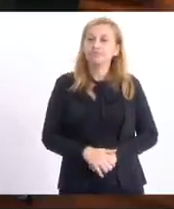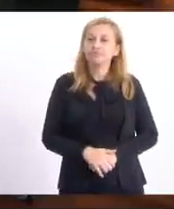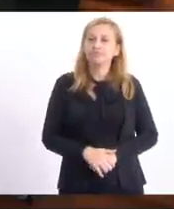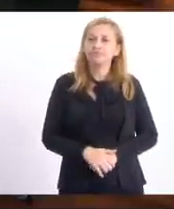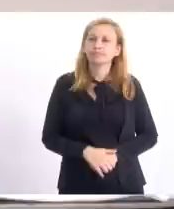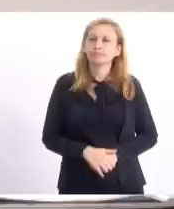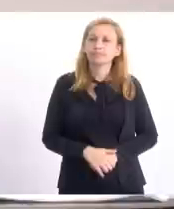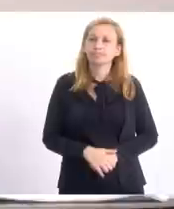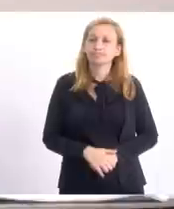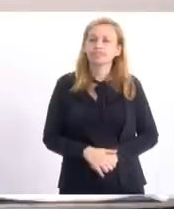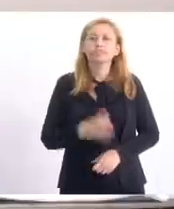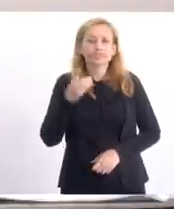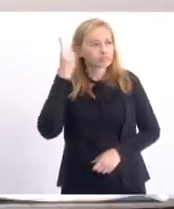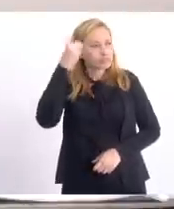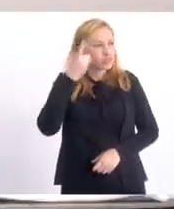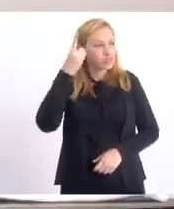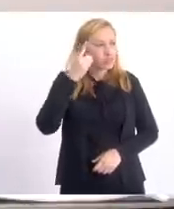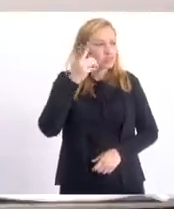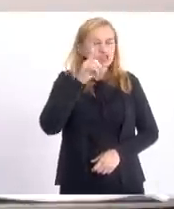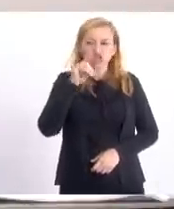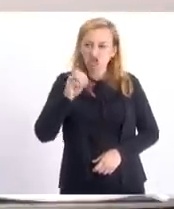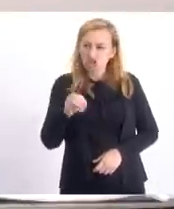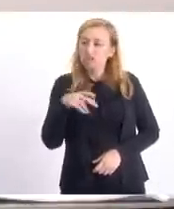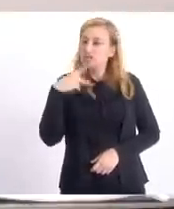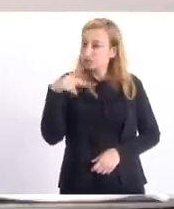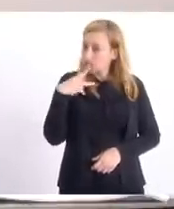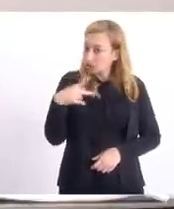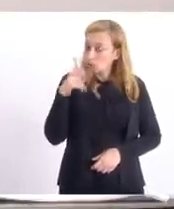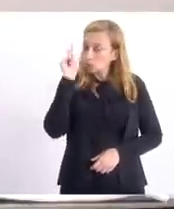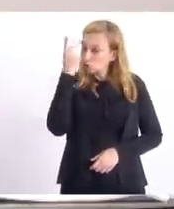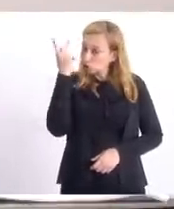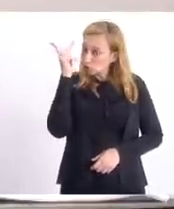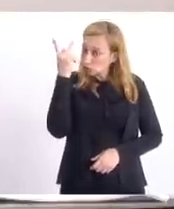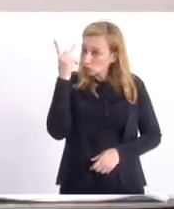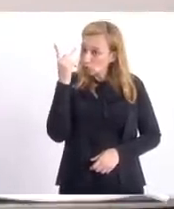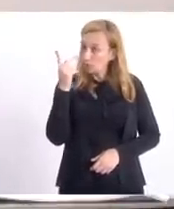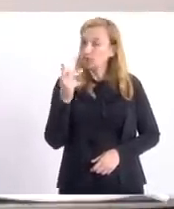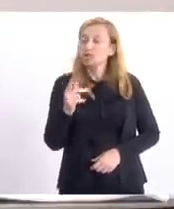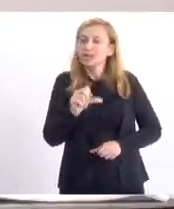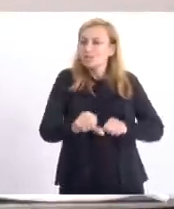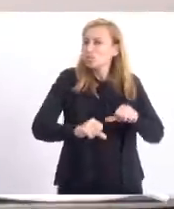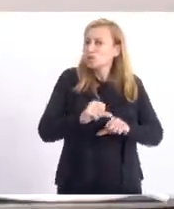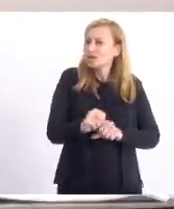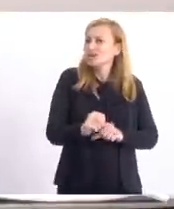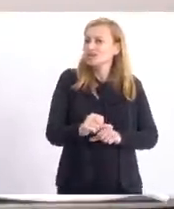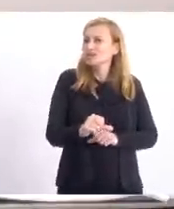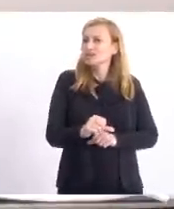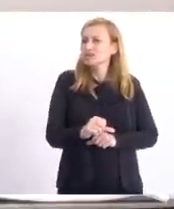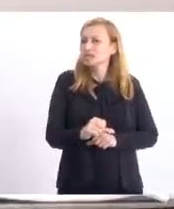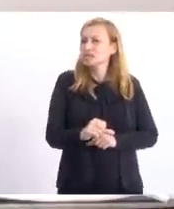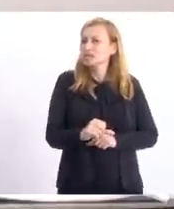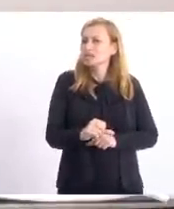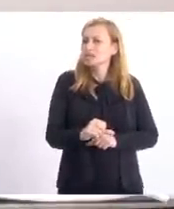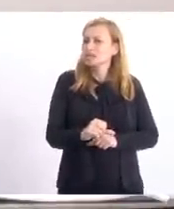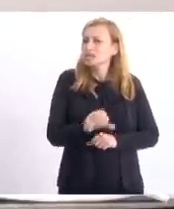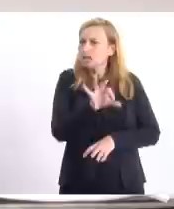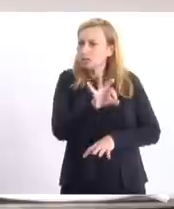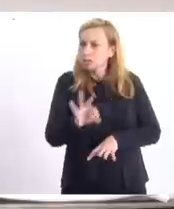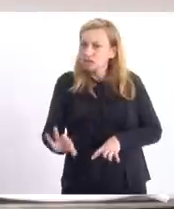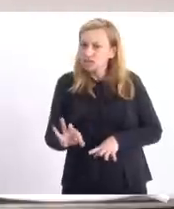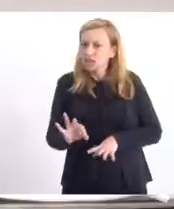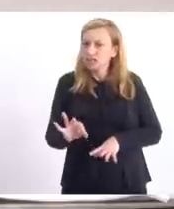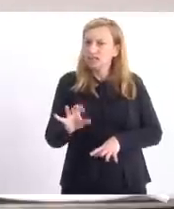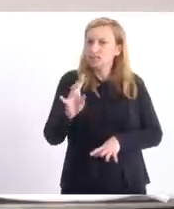essa que o deputado Marcelo do Seu Dino faz um apontamento histórico a respeito dessa mudança, dessa porcentagem de